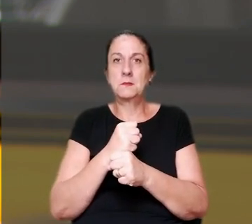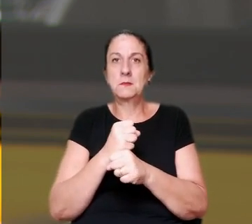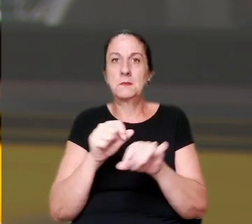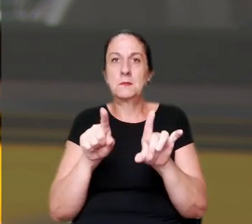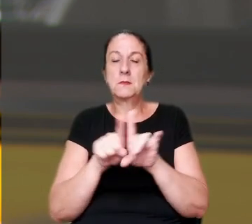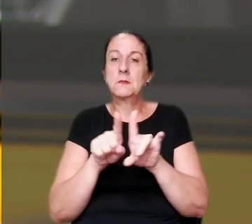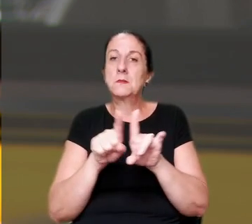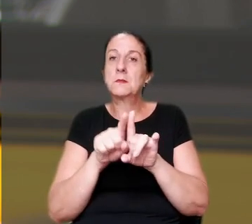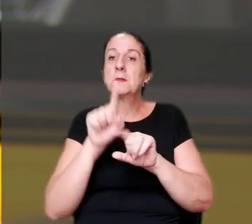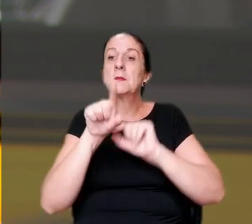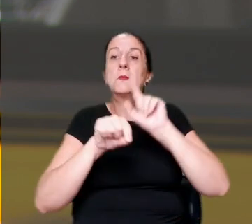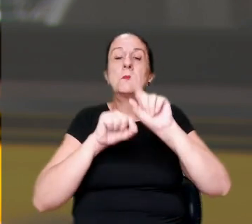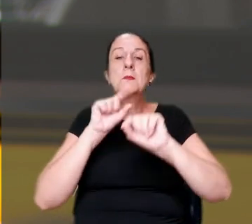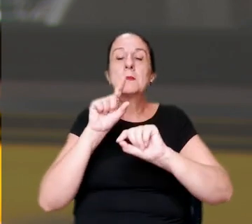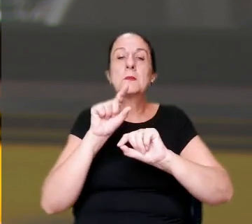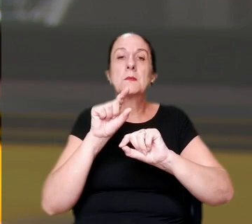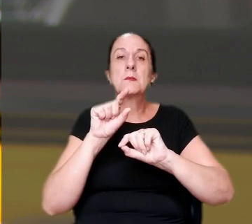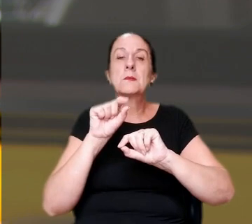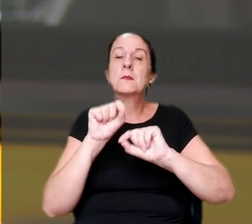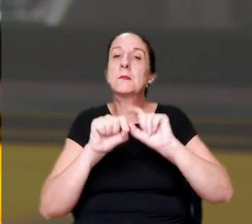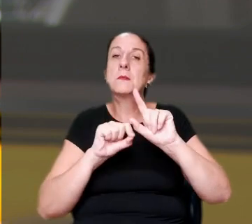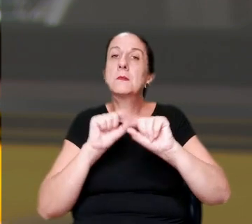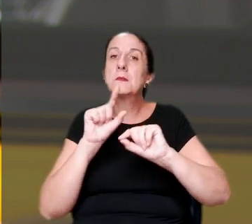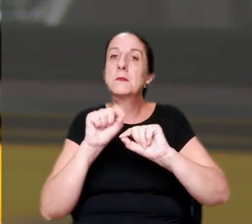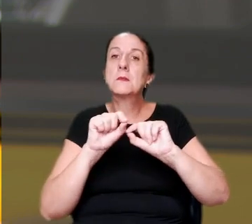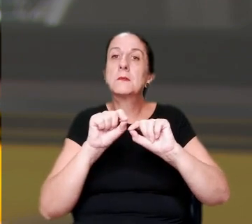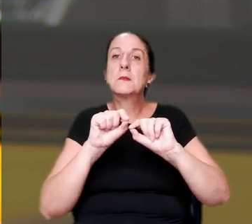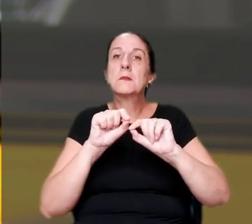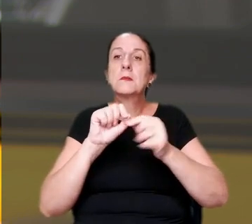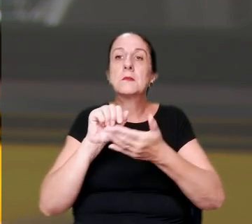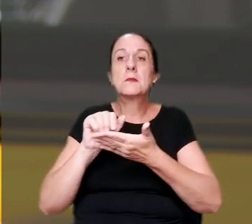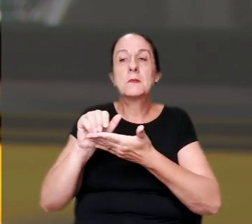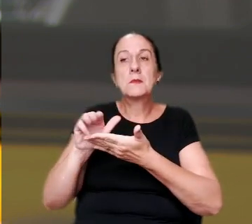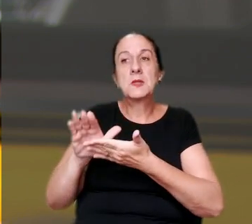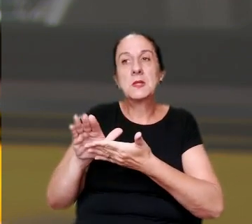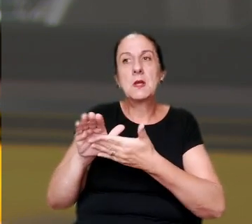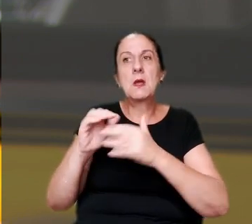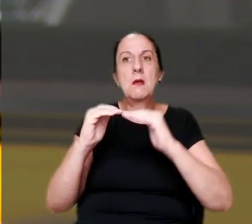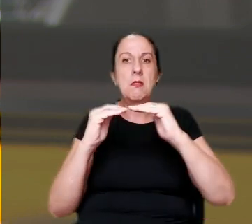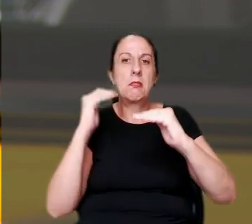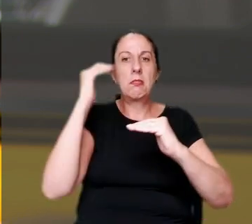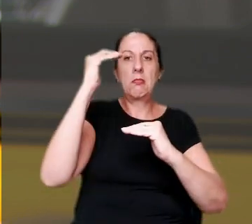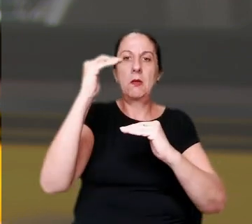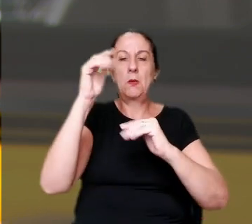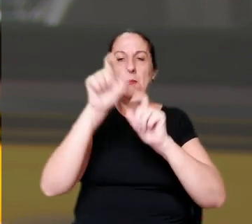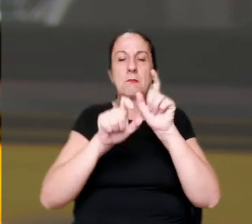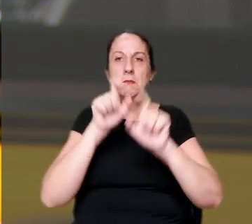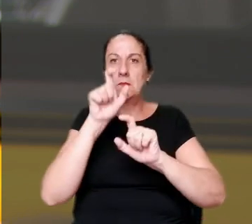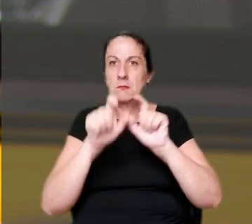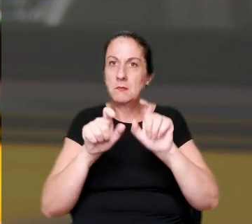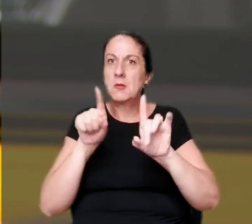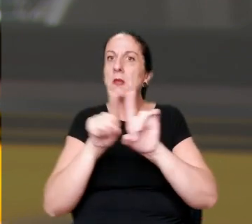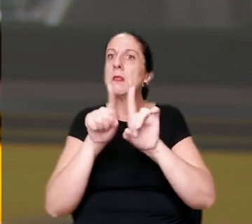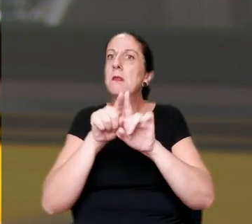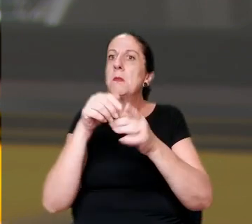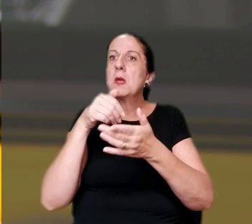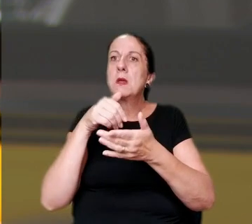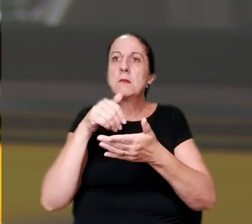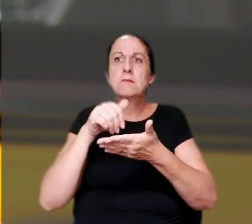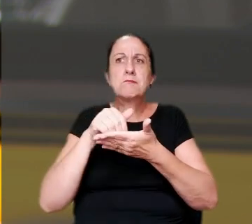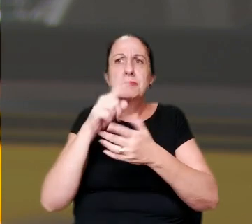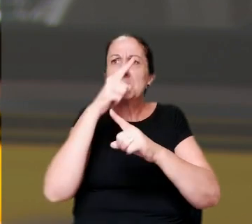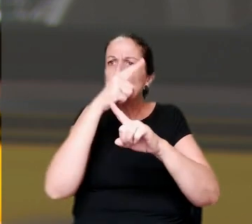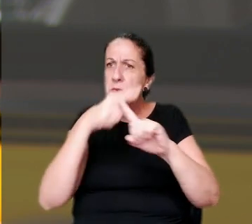anos, inclusive optando pela exoneração de